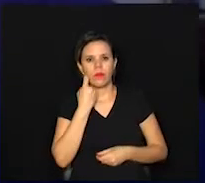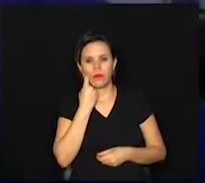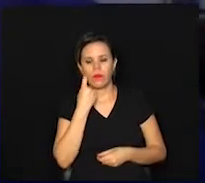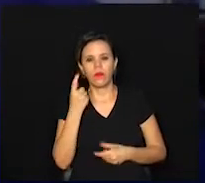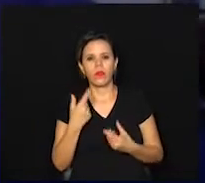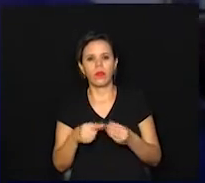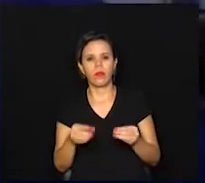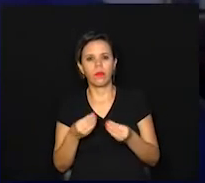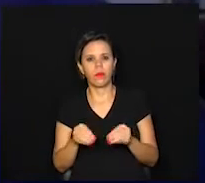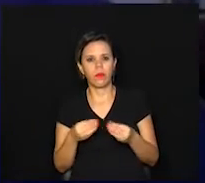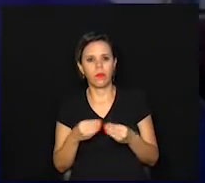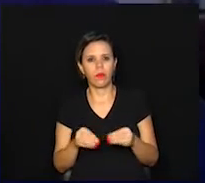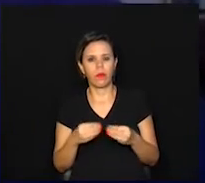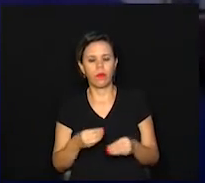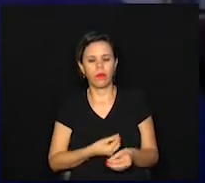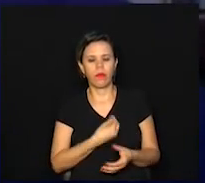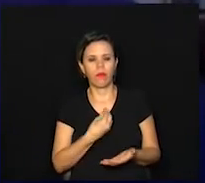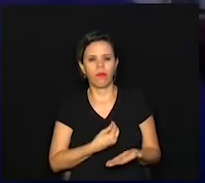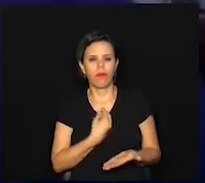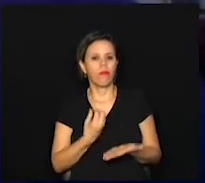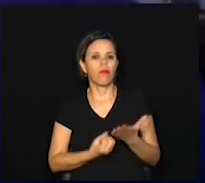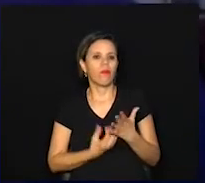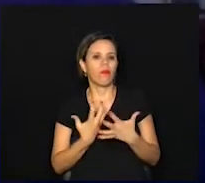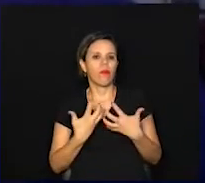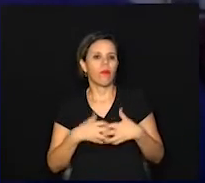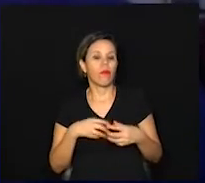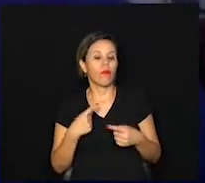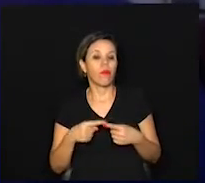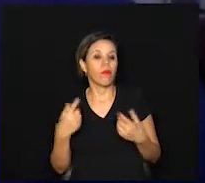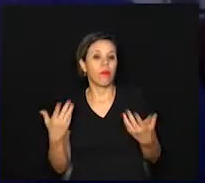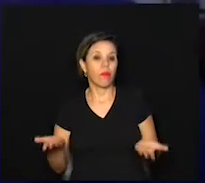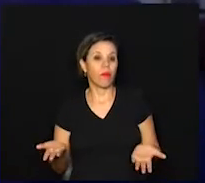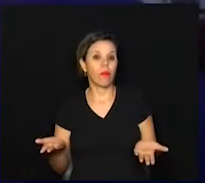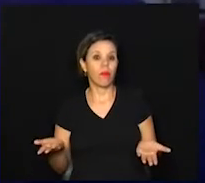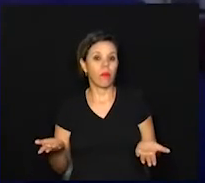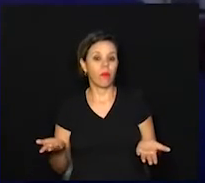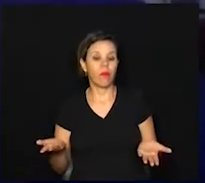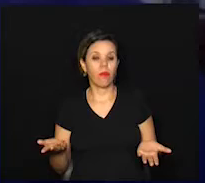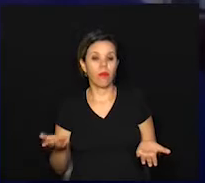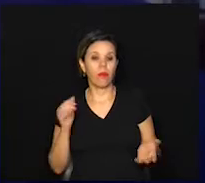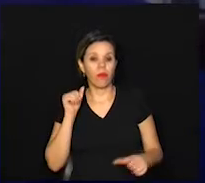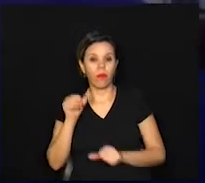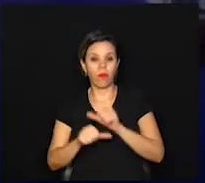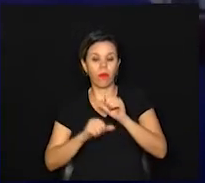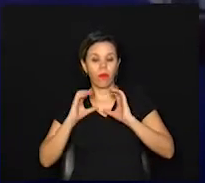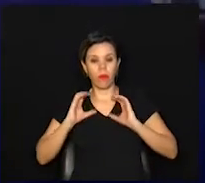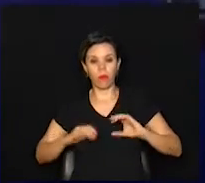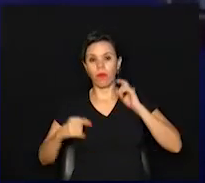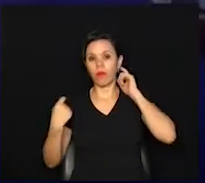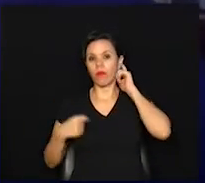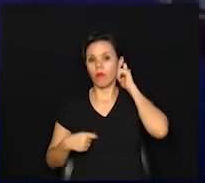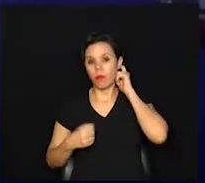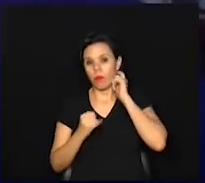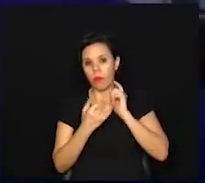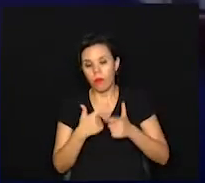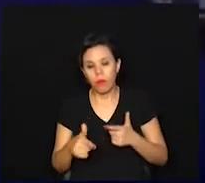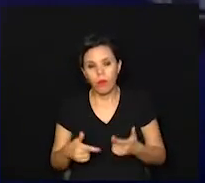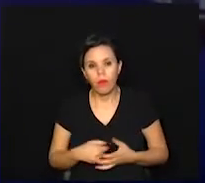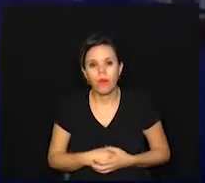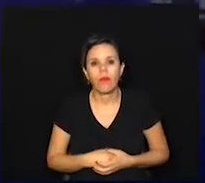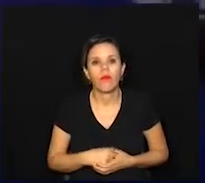impacto que isso tem na nossa vida, sabe? Então, nós vamos mudar. É que o problema é o seguinte, senão eu